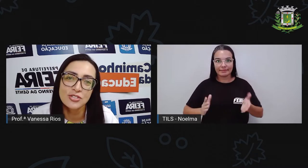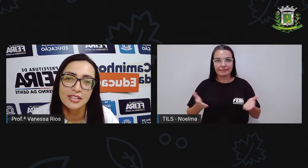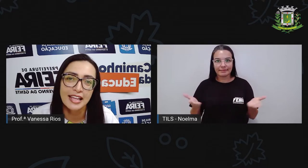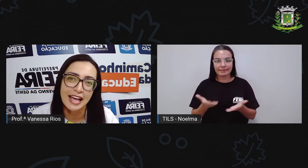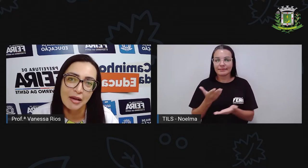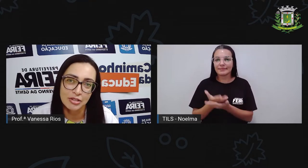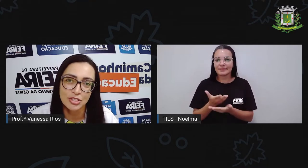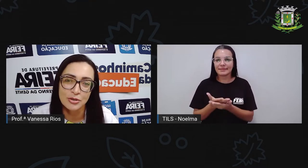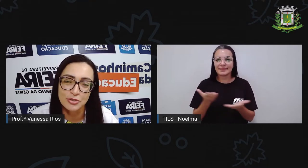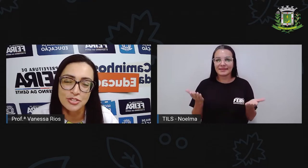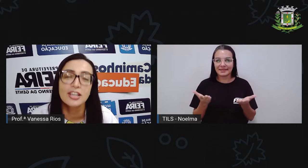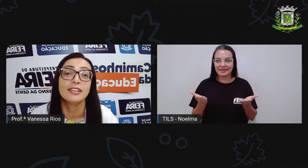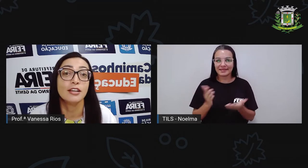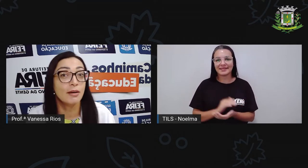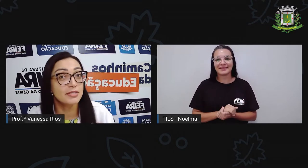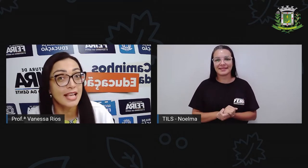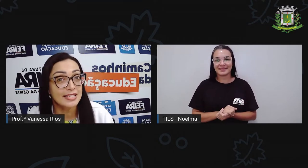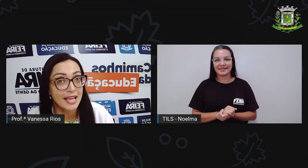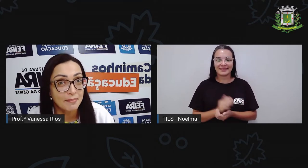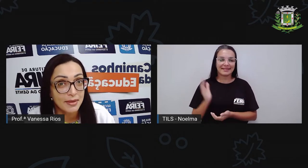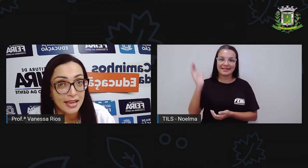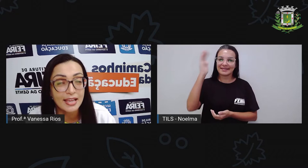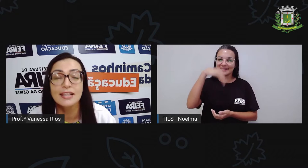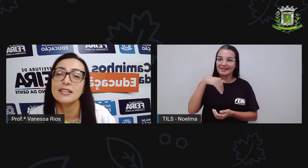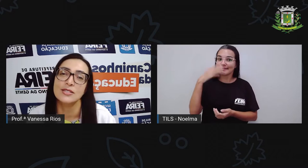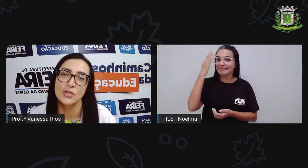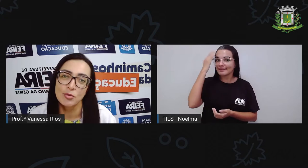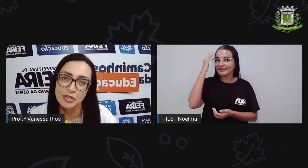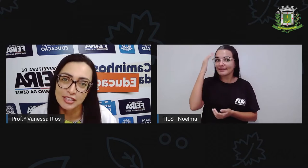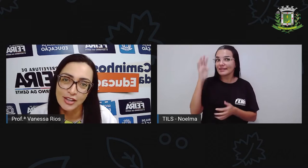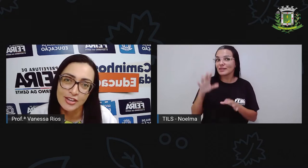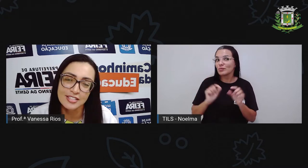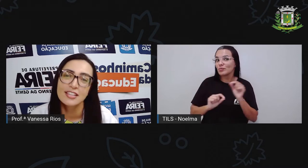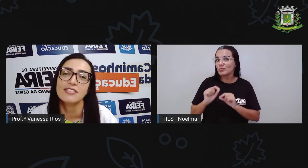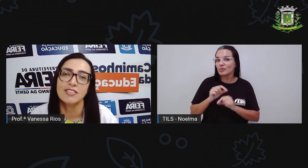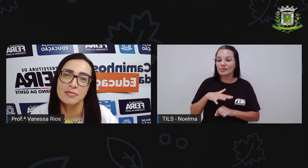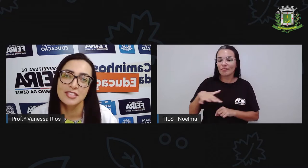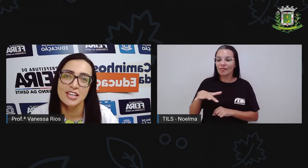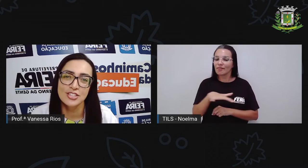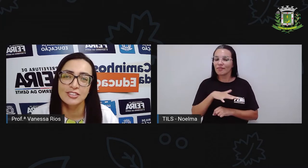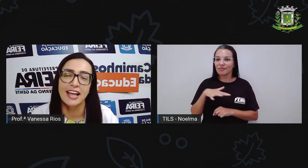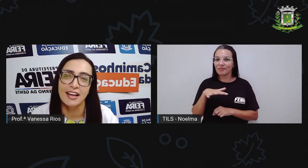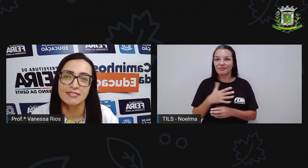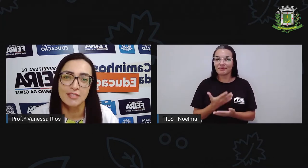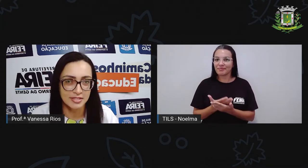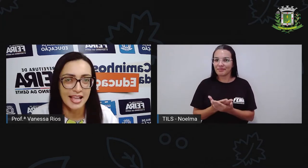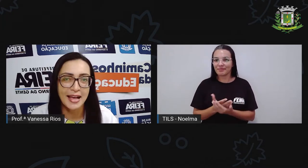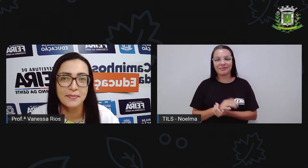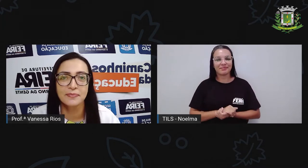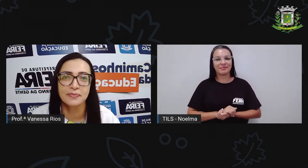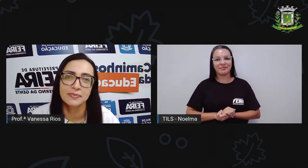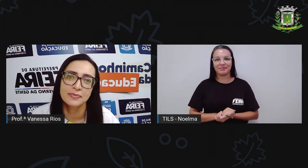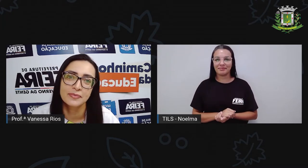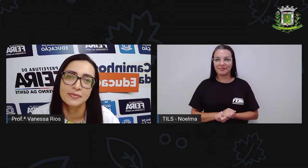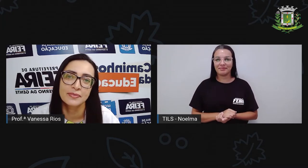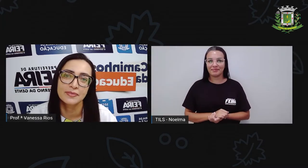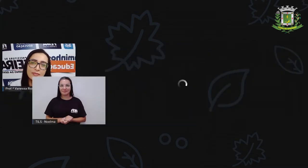vai estudar na aula de hoje. Então, vamos lá saber sobre o que nós vamos estudar. Vamos lá?